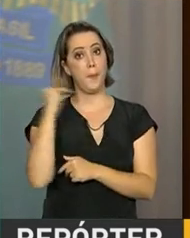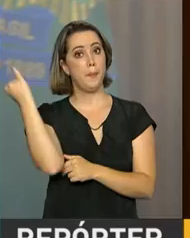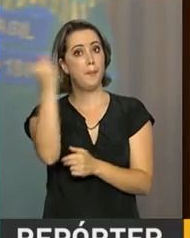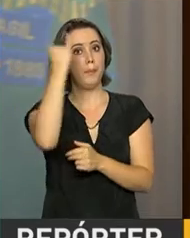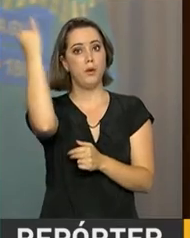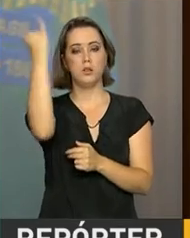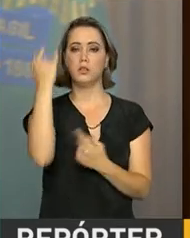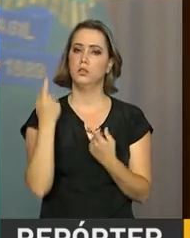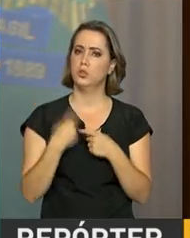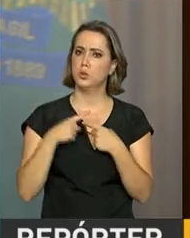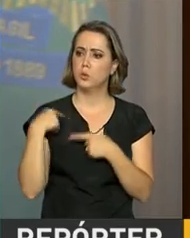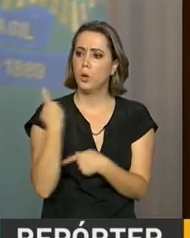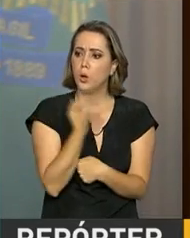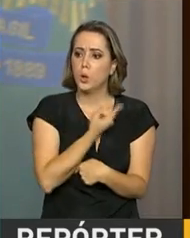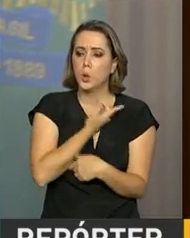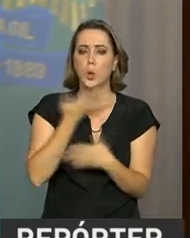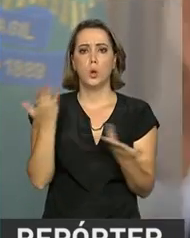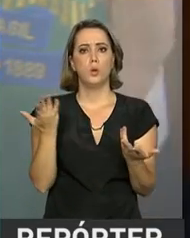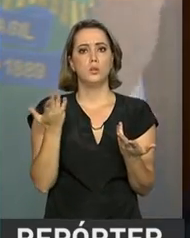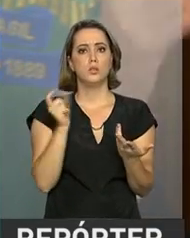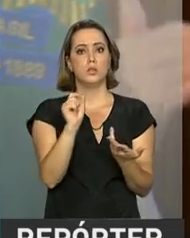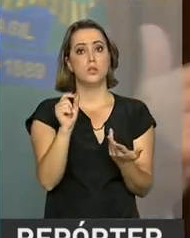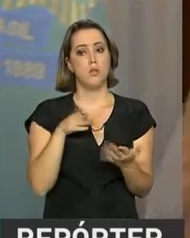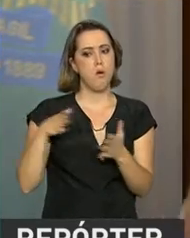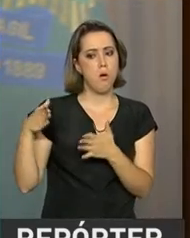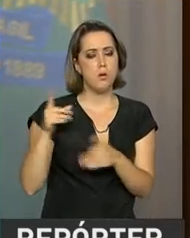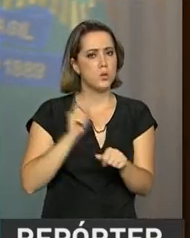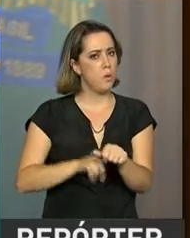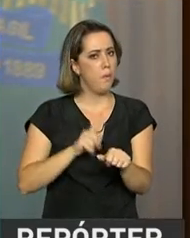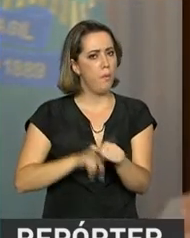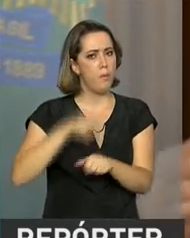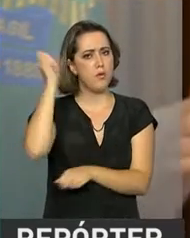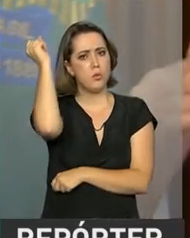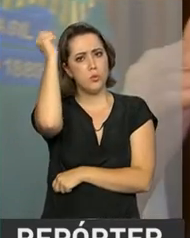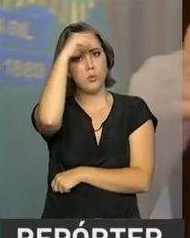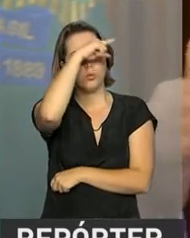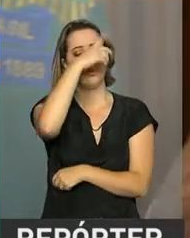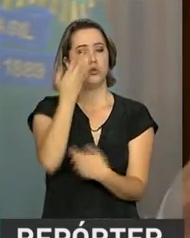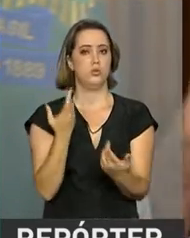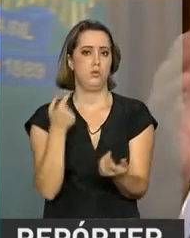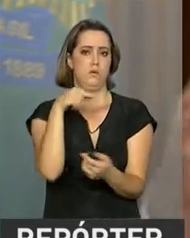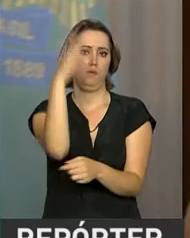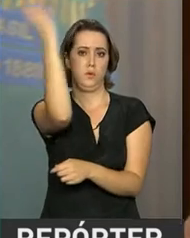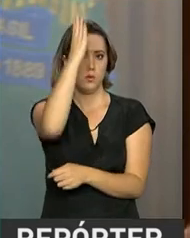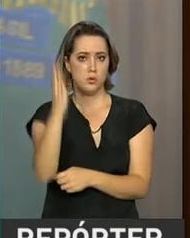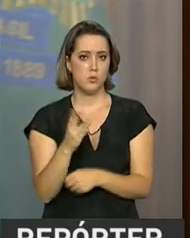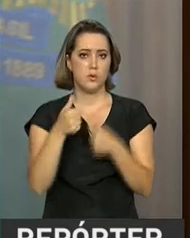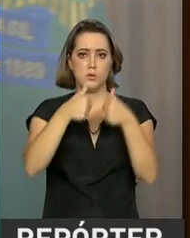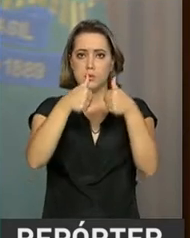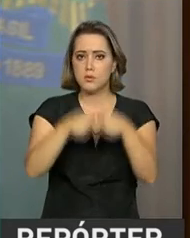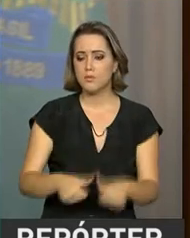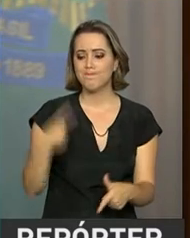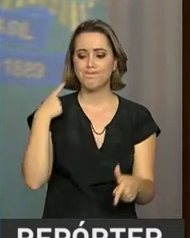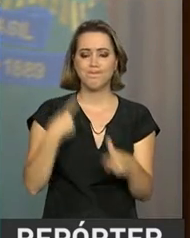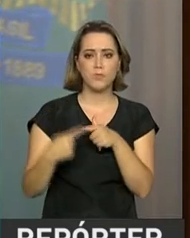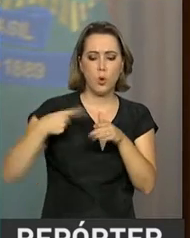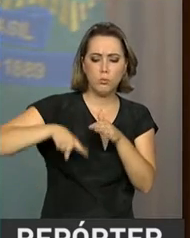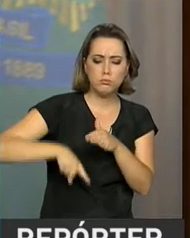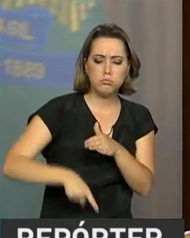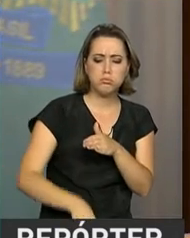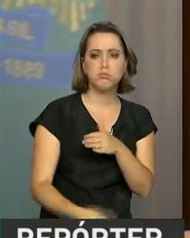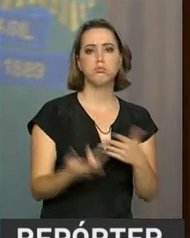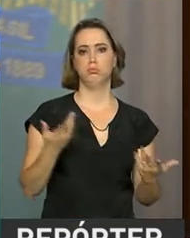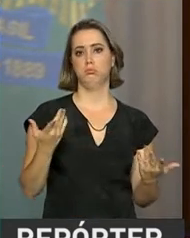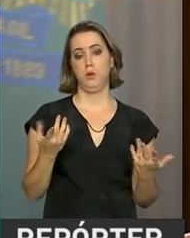porque todos nós passamos por um momento muito difícil quando o brasil enfrentou a maior recessão da sua história